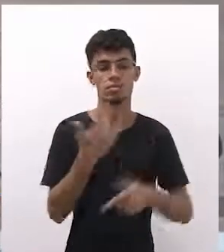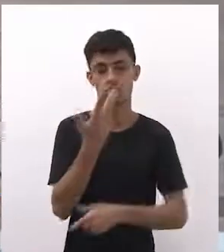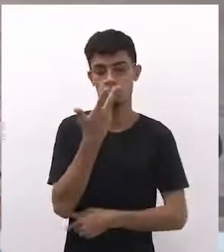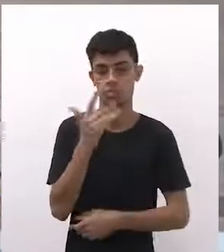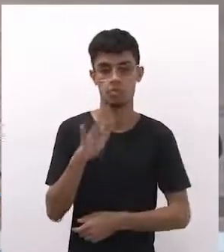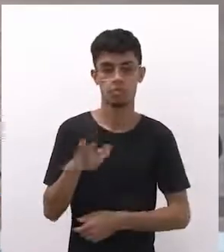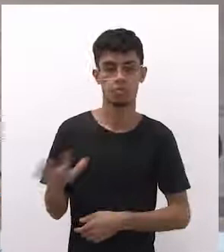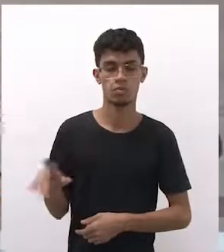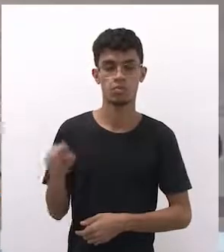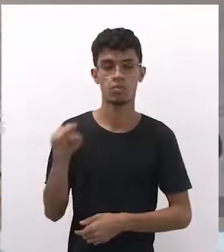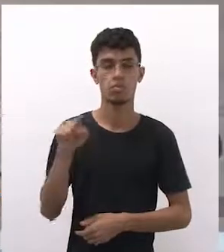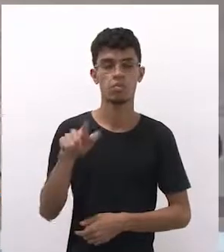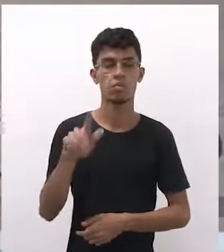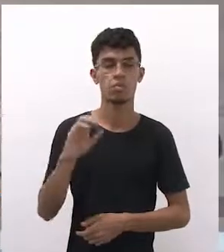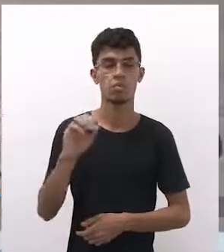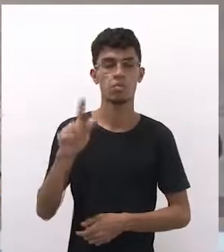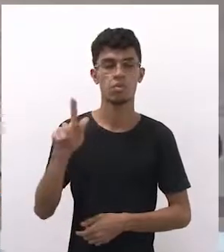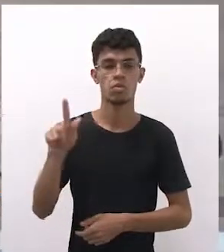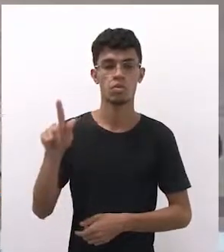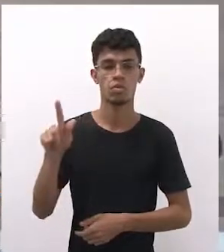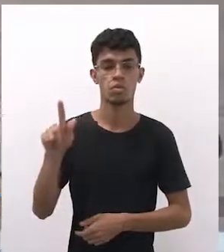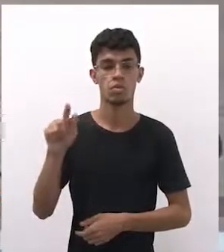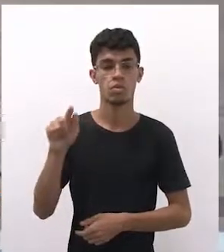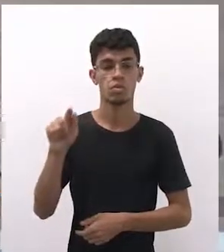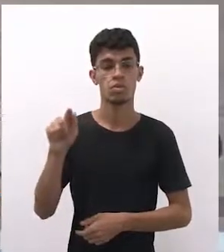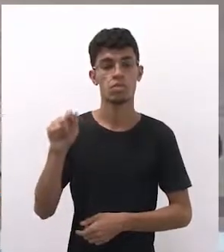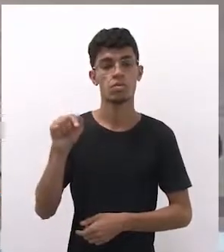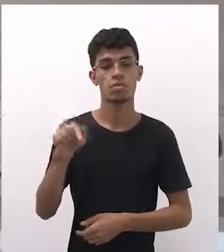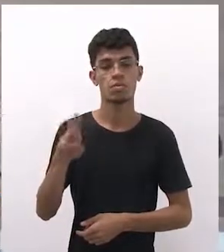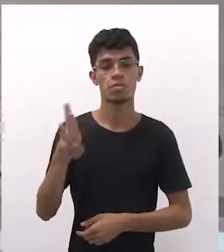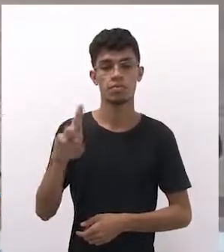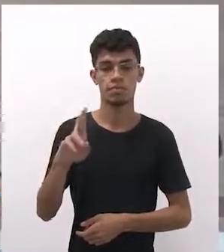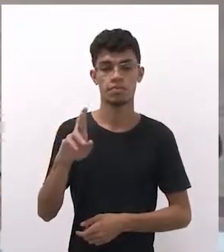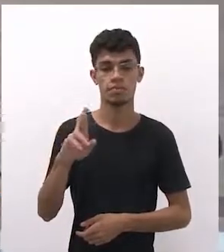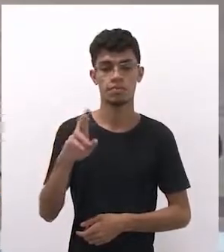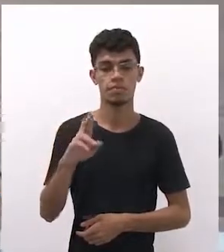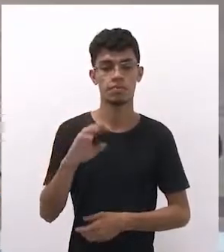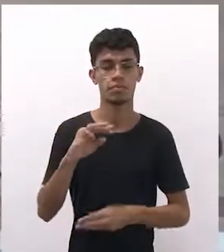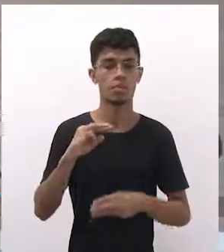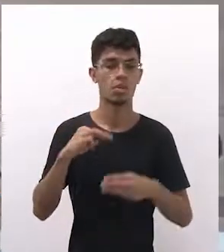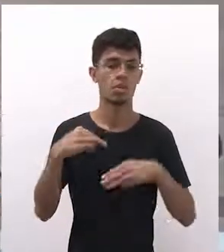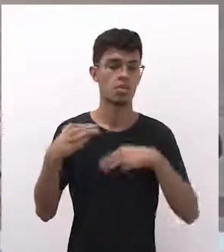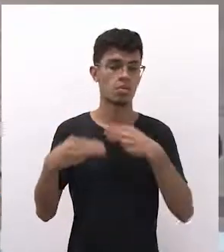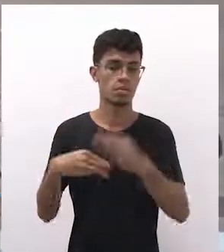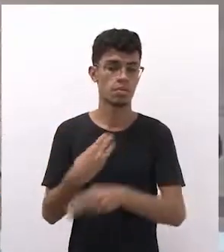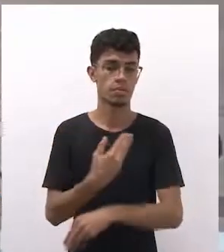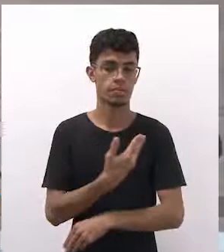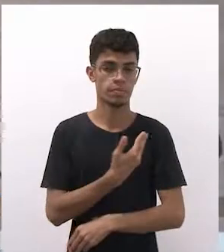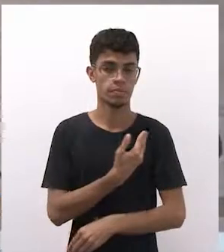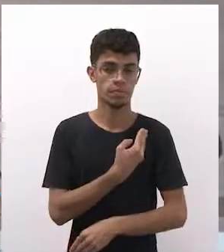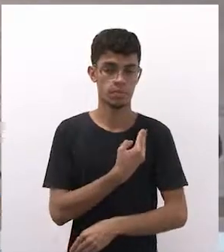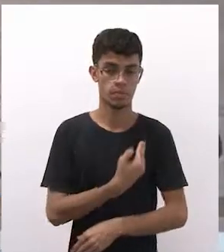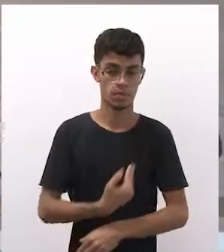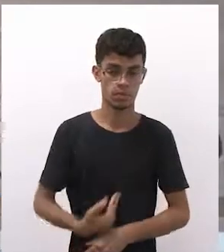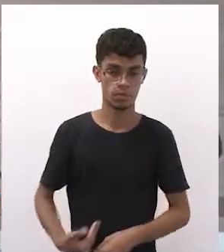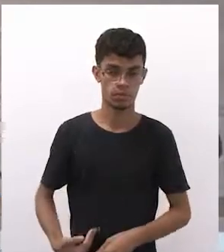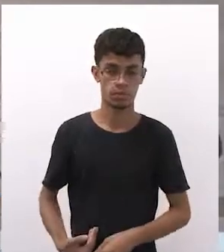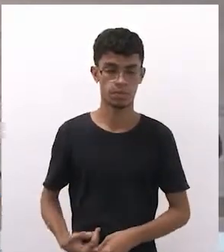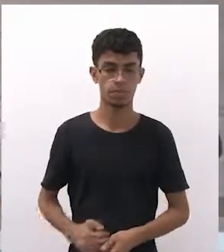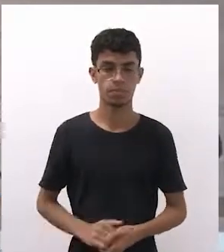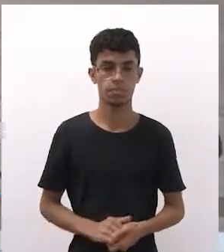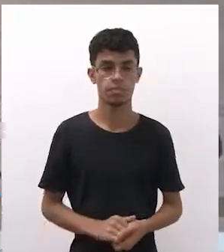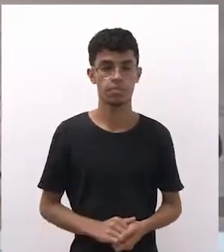livredetrabalhoinfantil.org.br, que foi feito numa parceria do Ministério Público com o FEMPET, que é o Fórum Nacional, né, de Erradicação do Trabalho